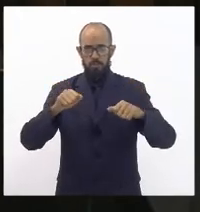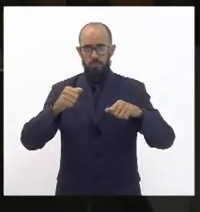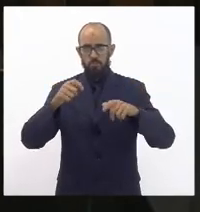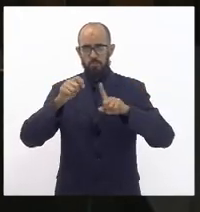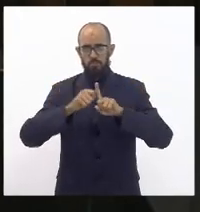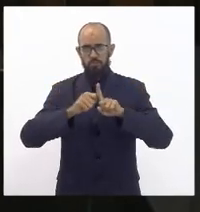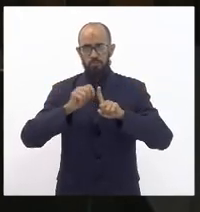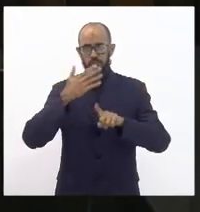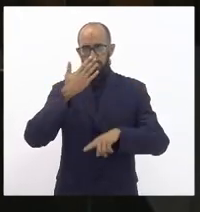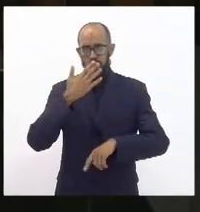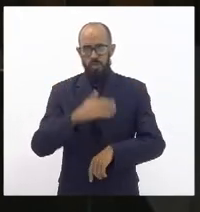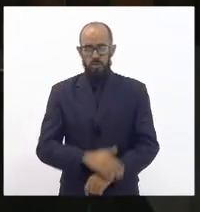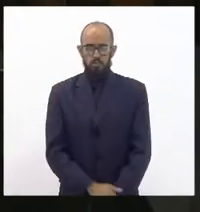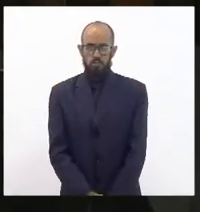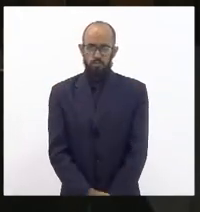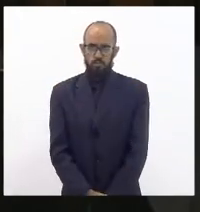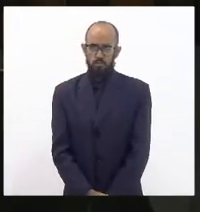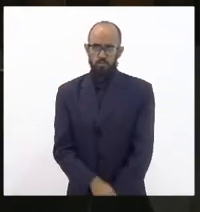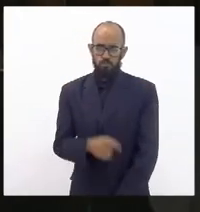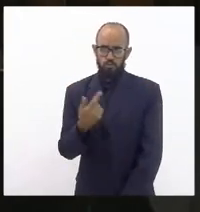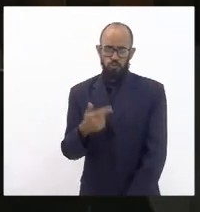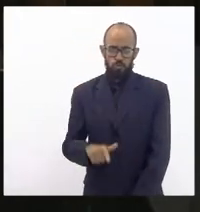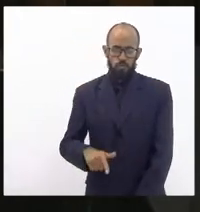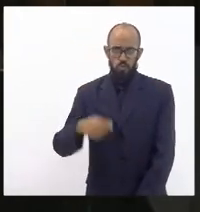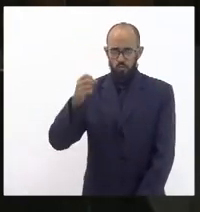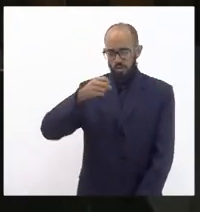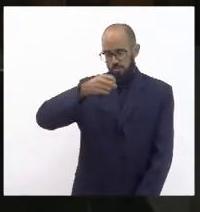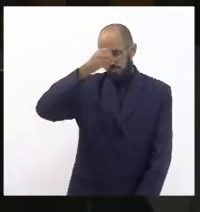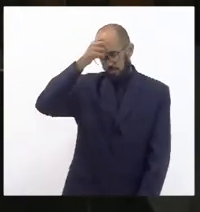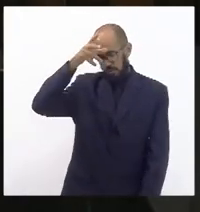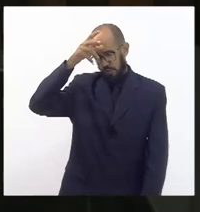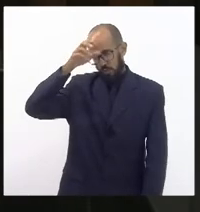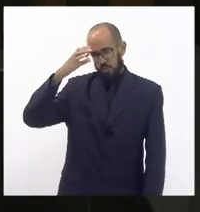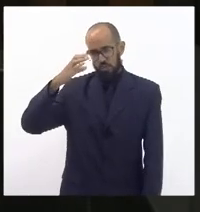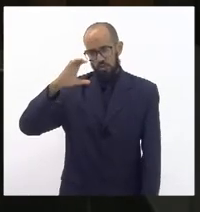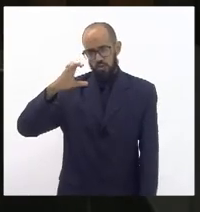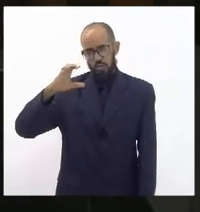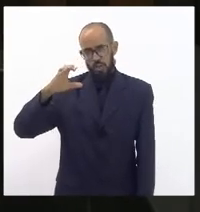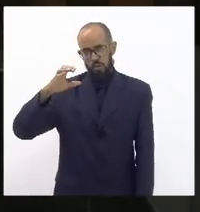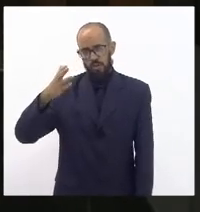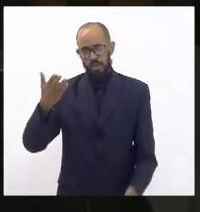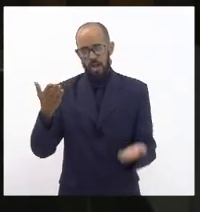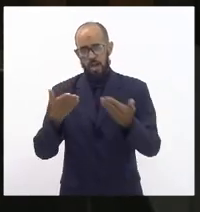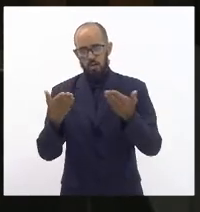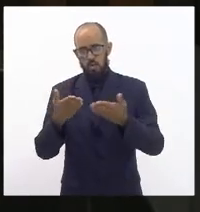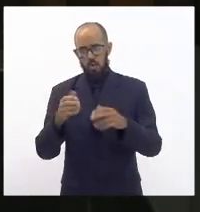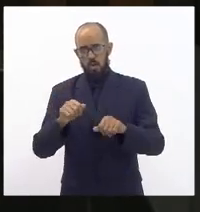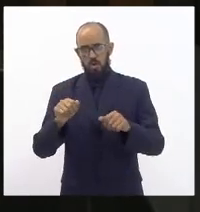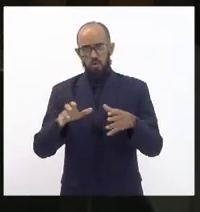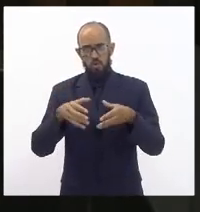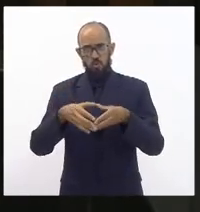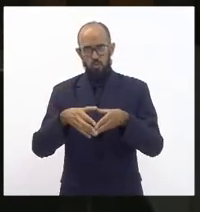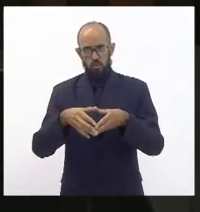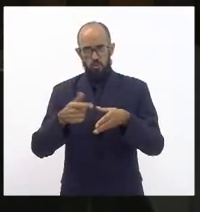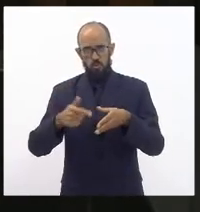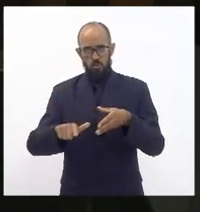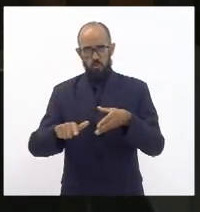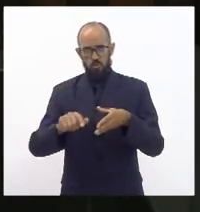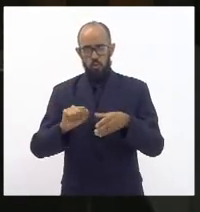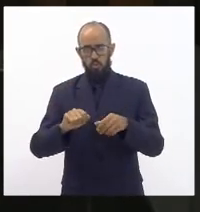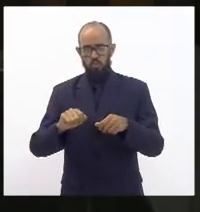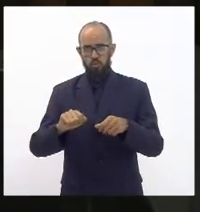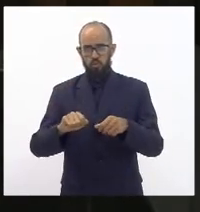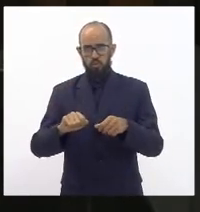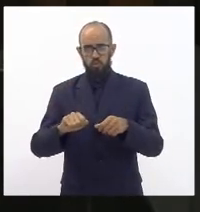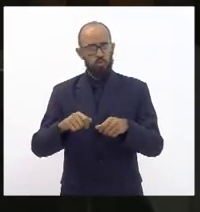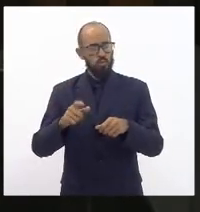o mês de fevereiro mais uma vez a prefeitura de Niterói agora com o novo prefeito Mais do Mesmo grupo de Rodrigo Neve se o Axel